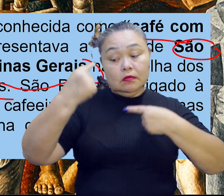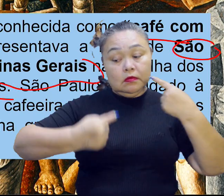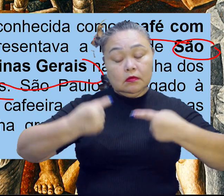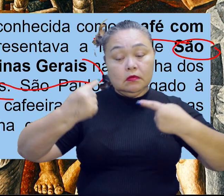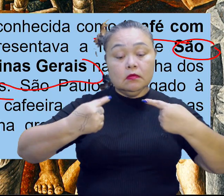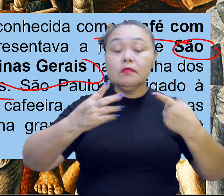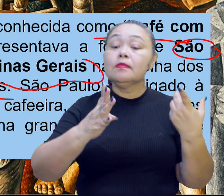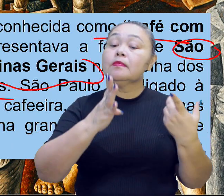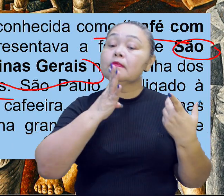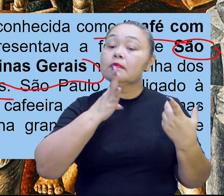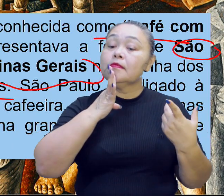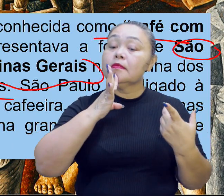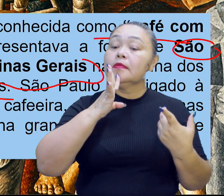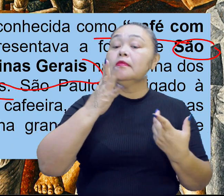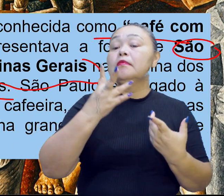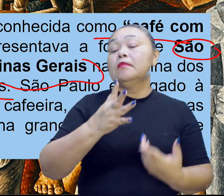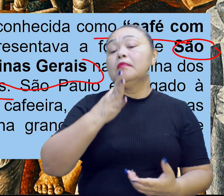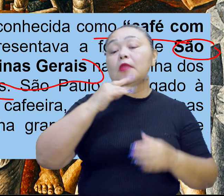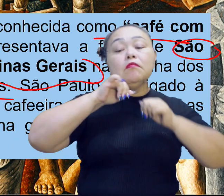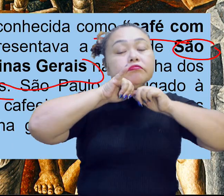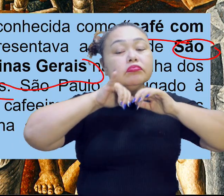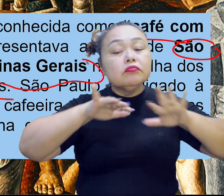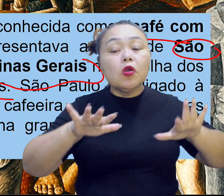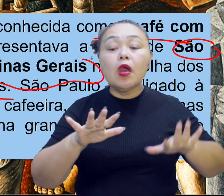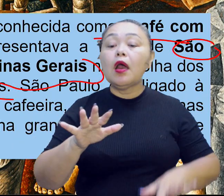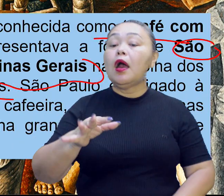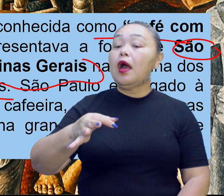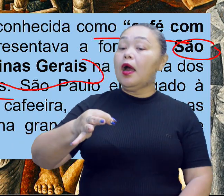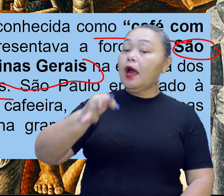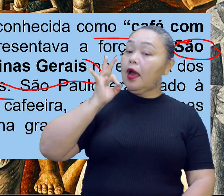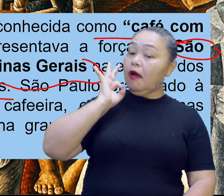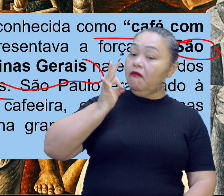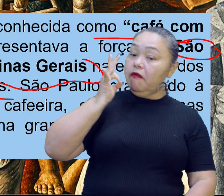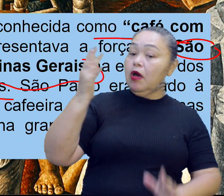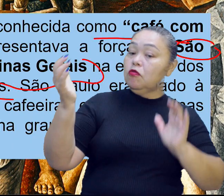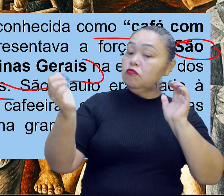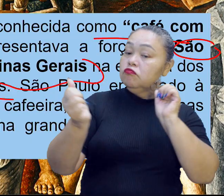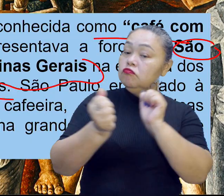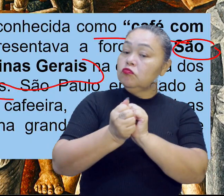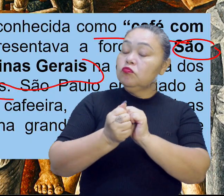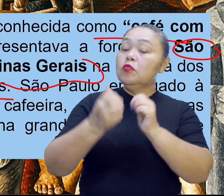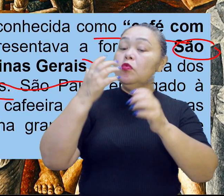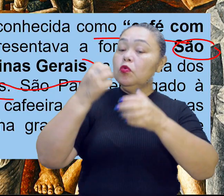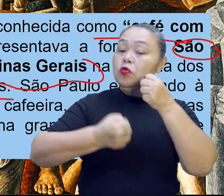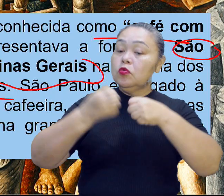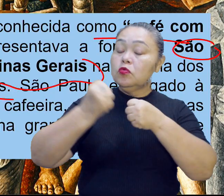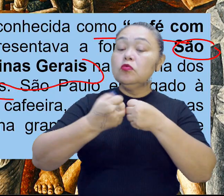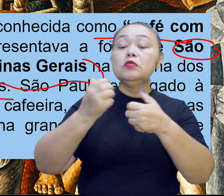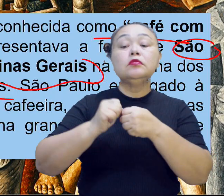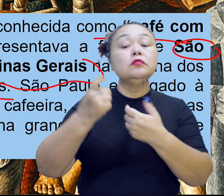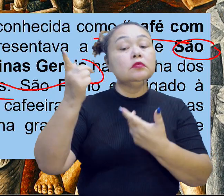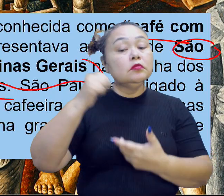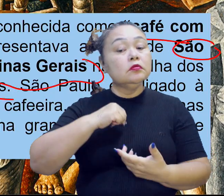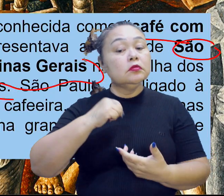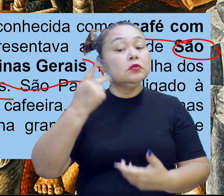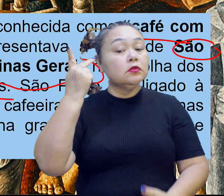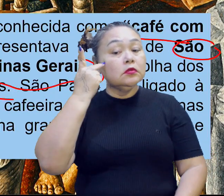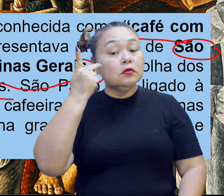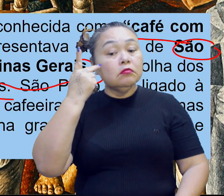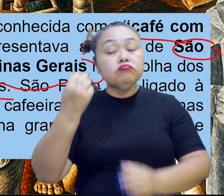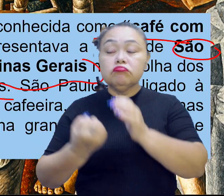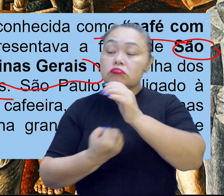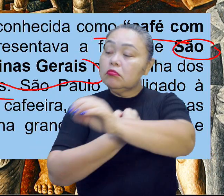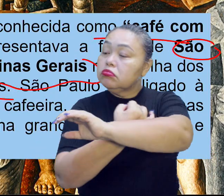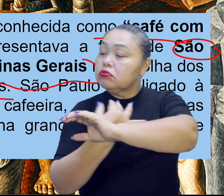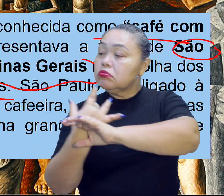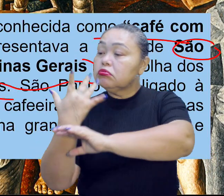vai ser conhecida como café com leite. Por quê? Porque São Paulo fabricava o que mesmo? Café.